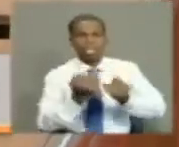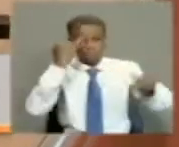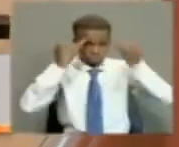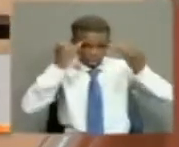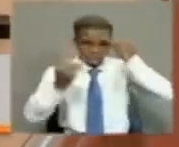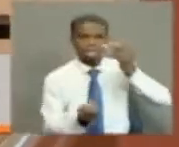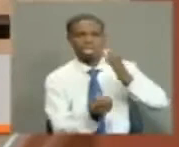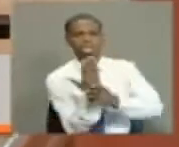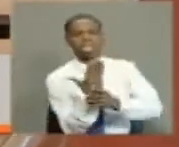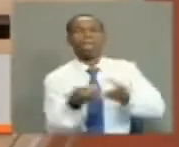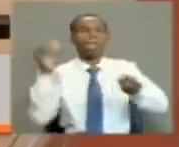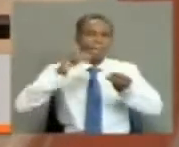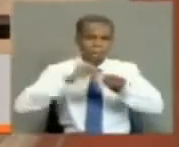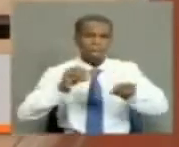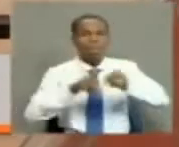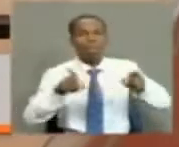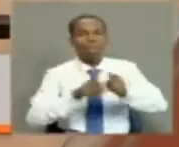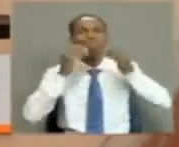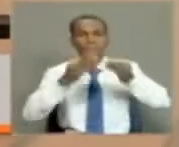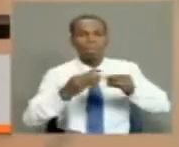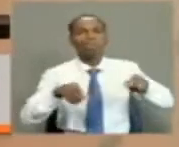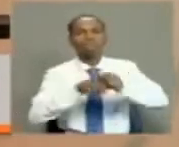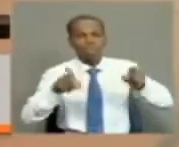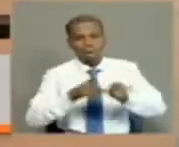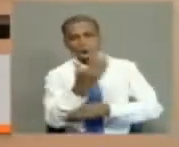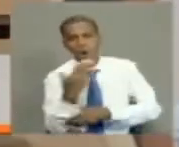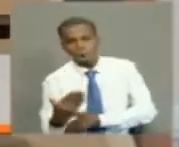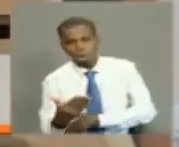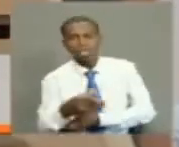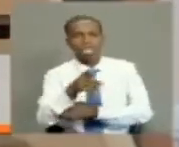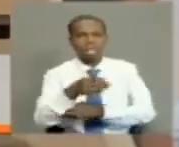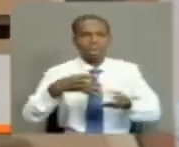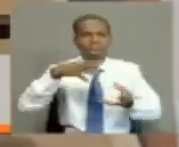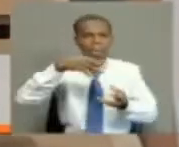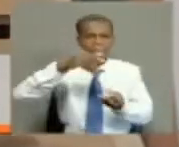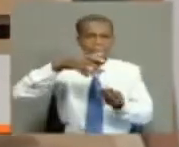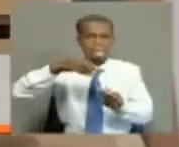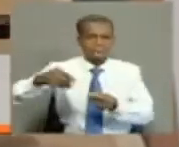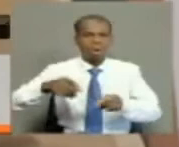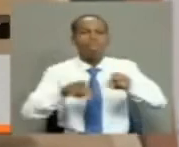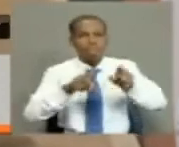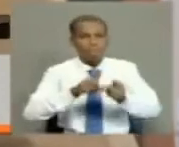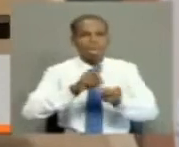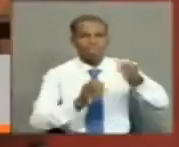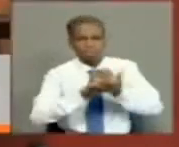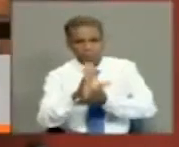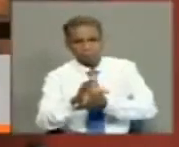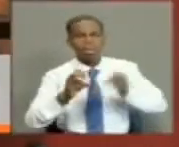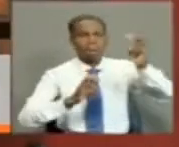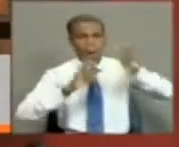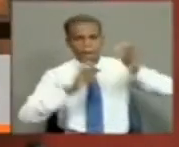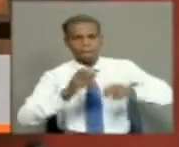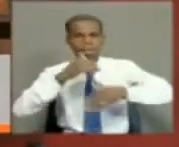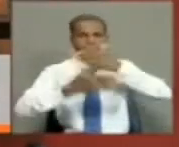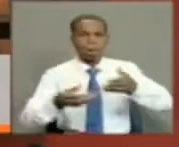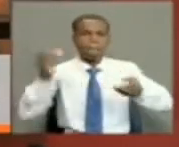usina central de processamento de resíduos plásticos baseado nos princípios de biorrefinaria integrada para